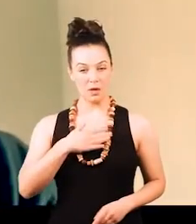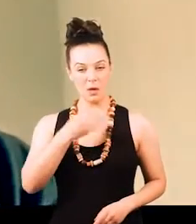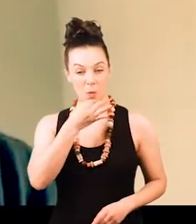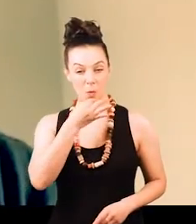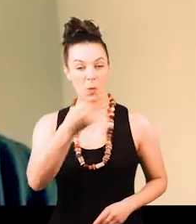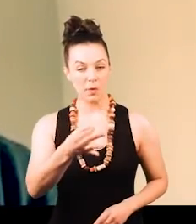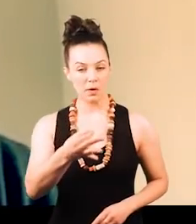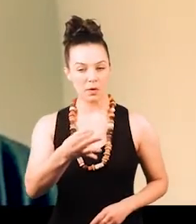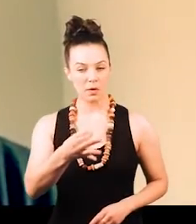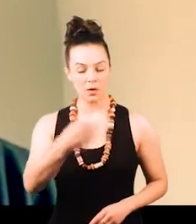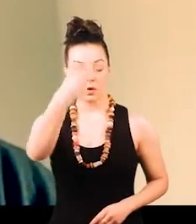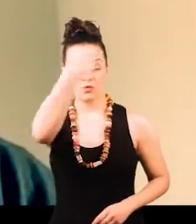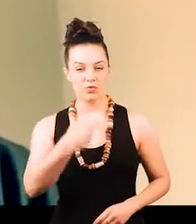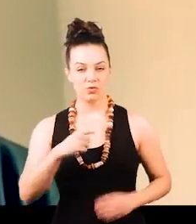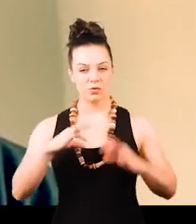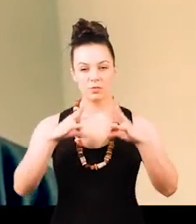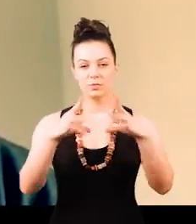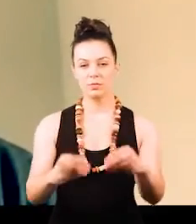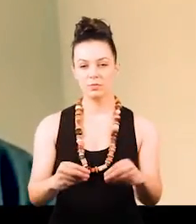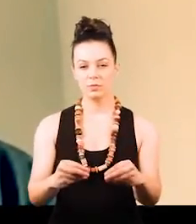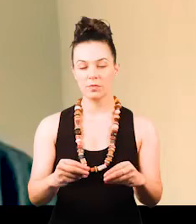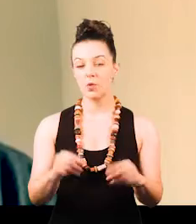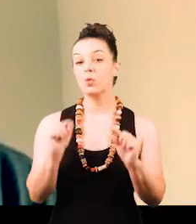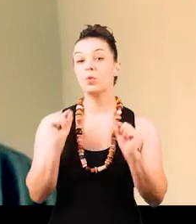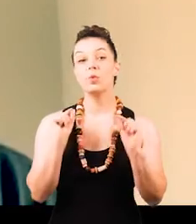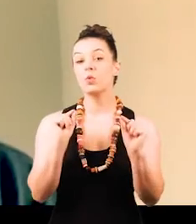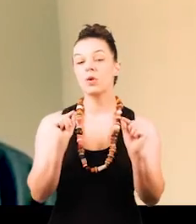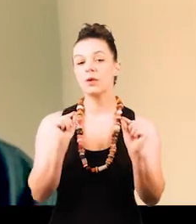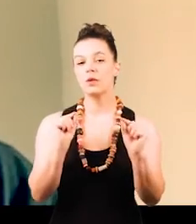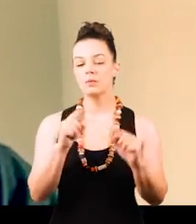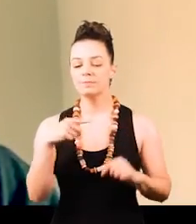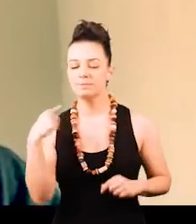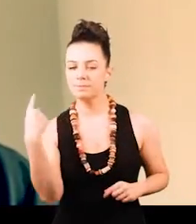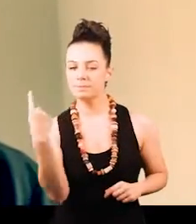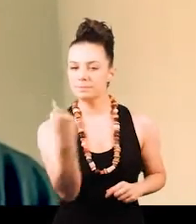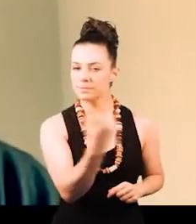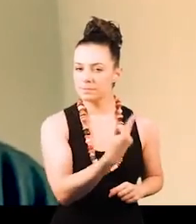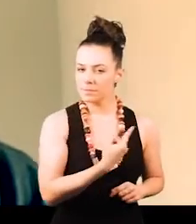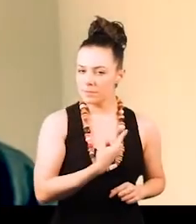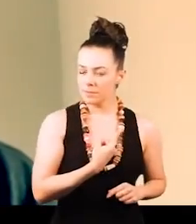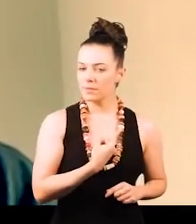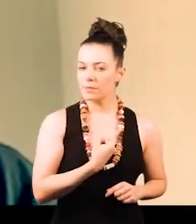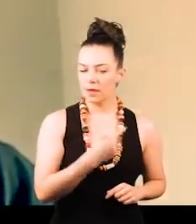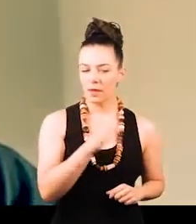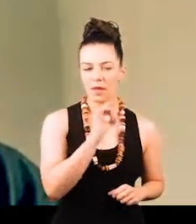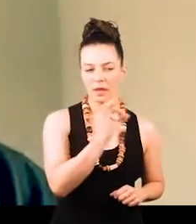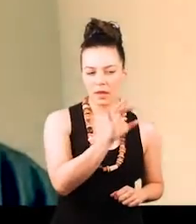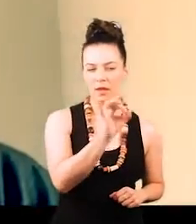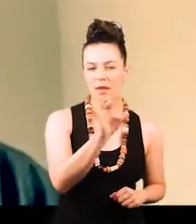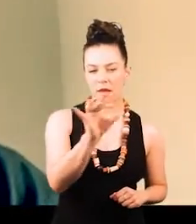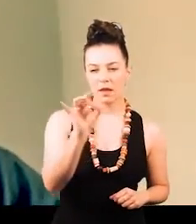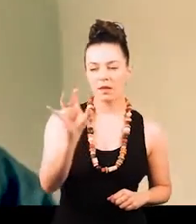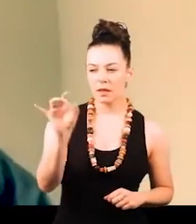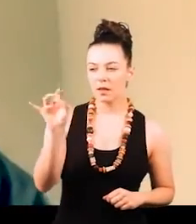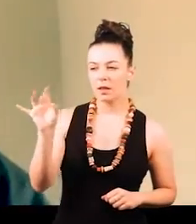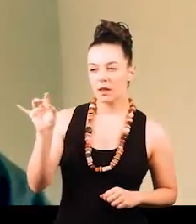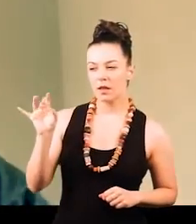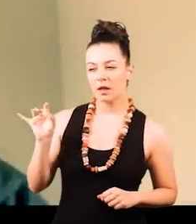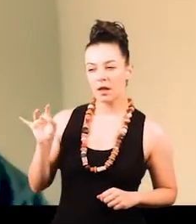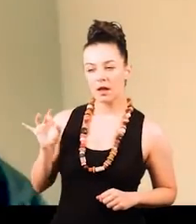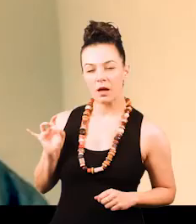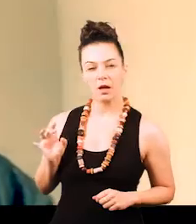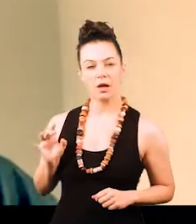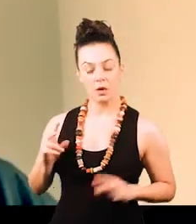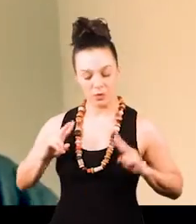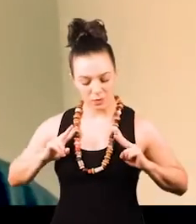Pra mim, ser todo mundo é, antes de mais nada, saber que somos,